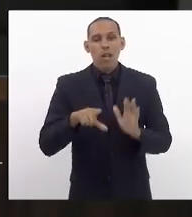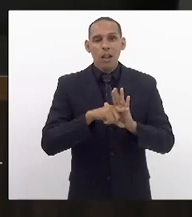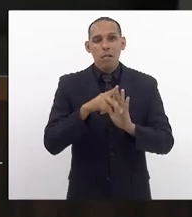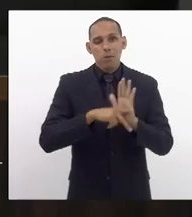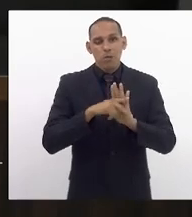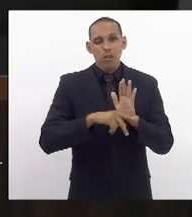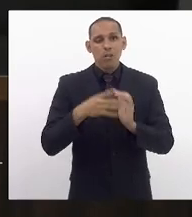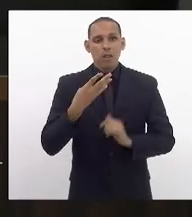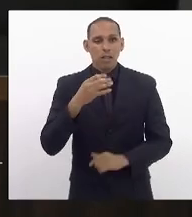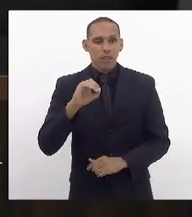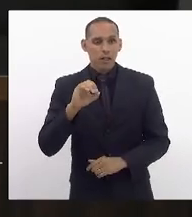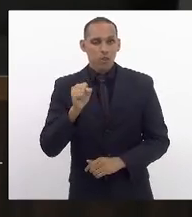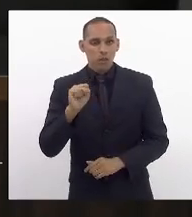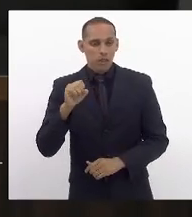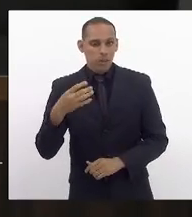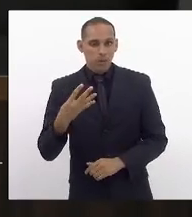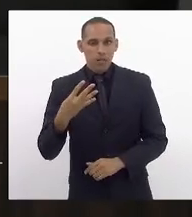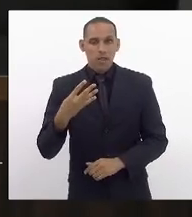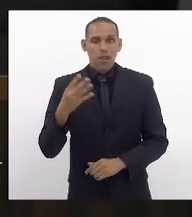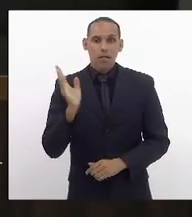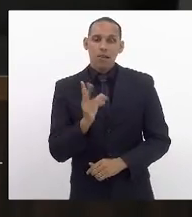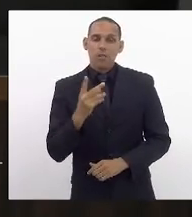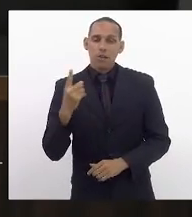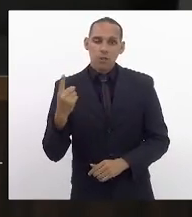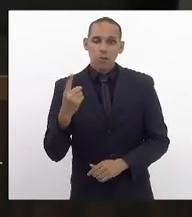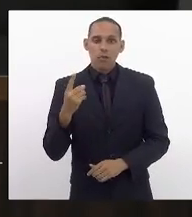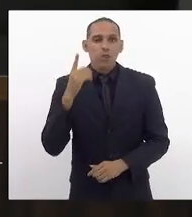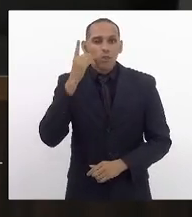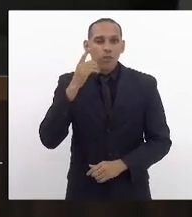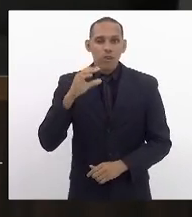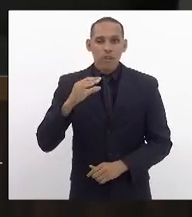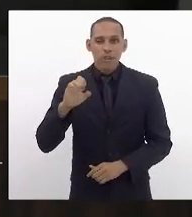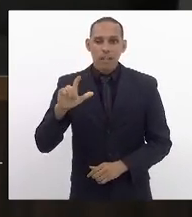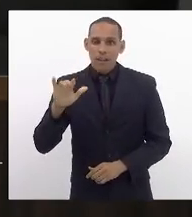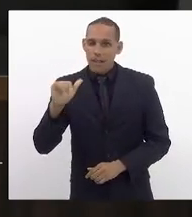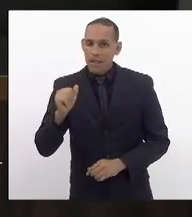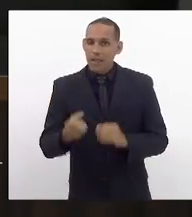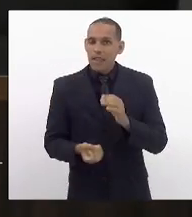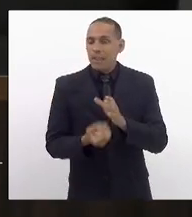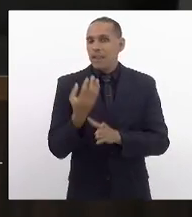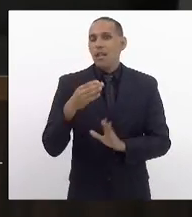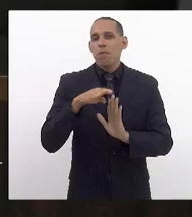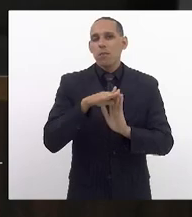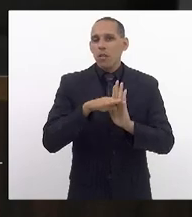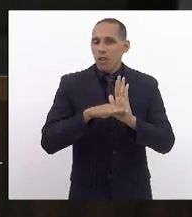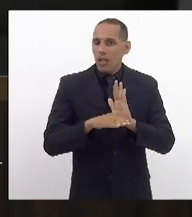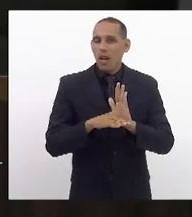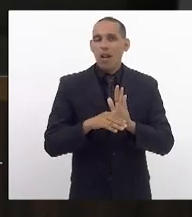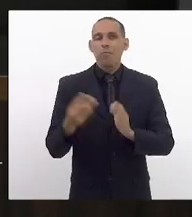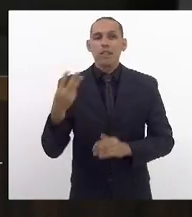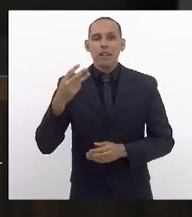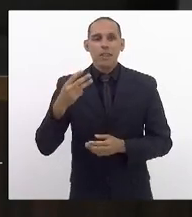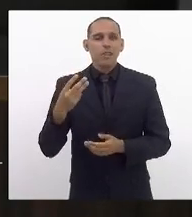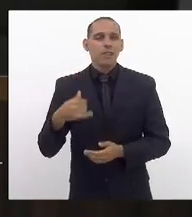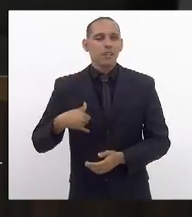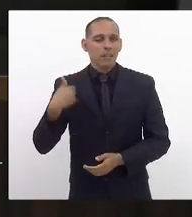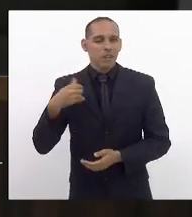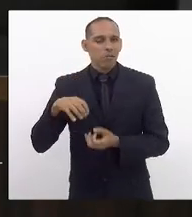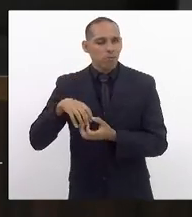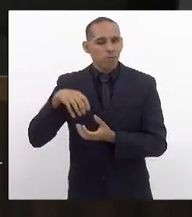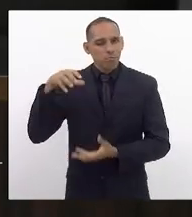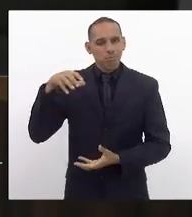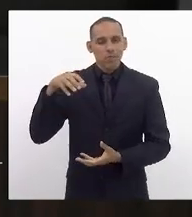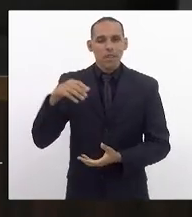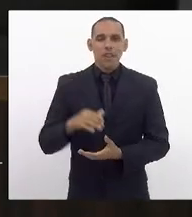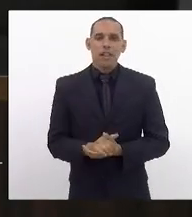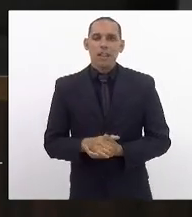4084, de 21, de autoria da deputada Célia Jordão, que cria o Programa Estadual da Terceira Idade Produtiva e da Outras Providências. Pedindo de pareceres